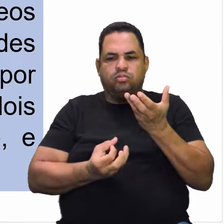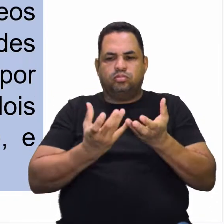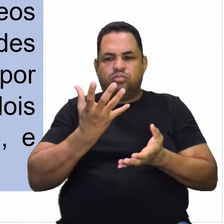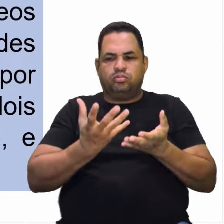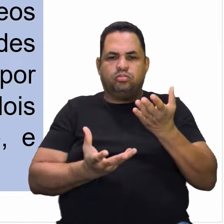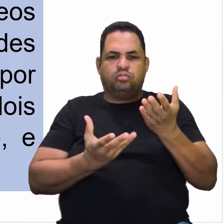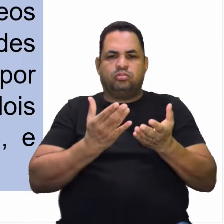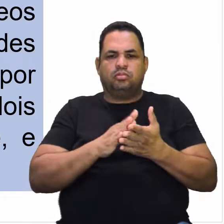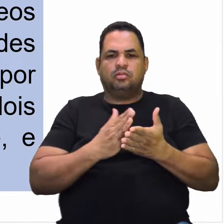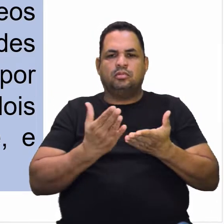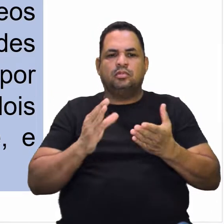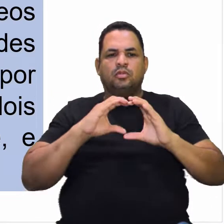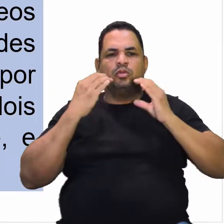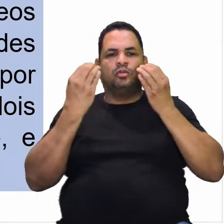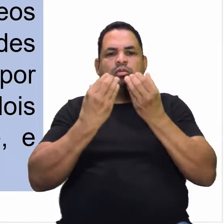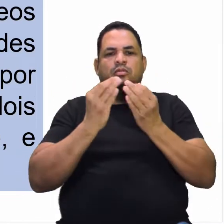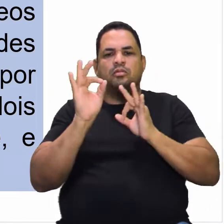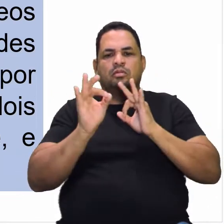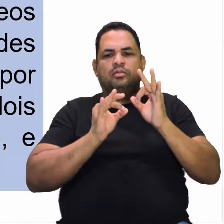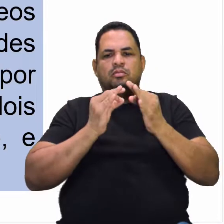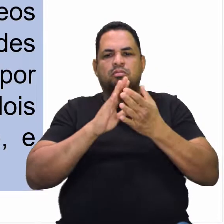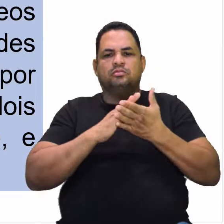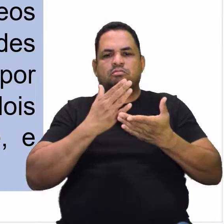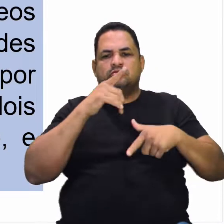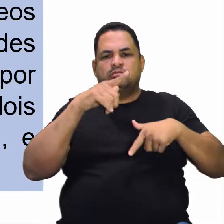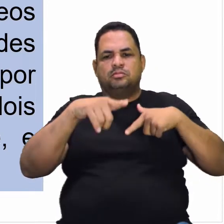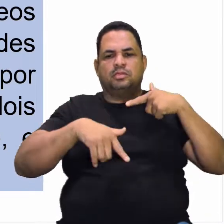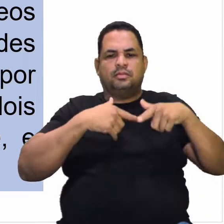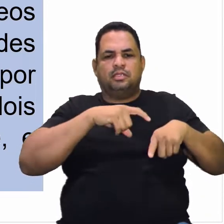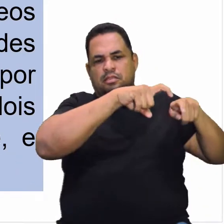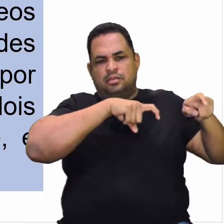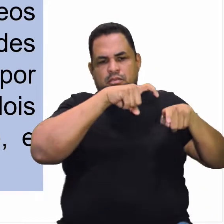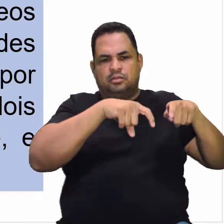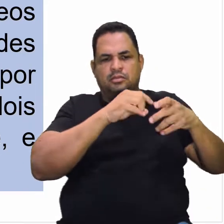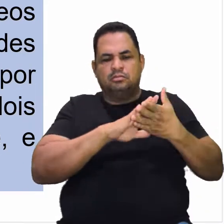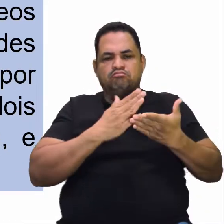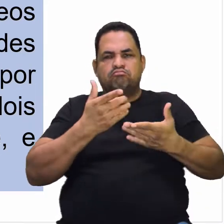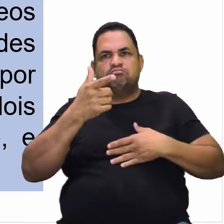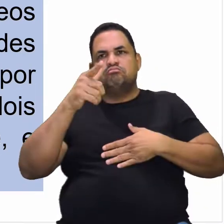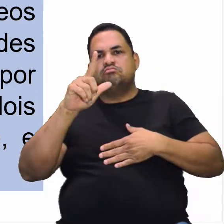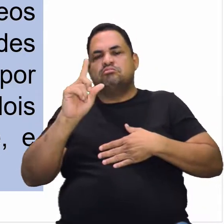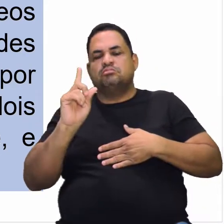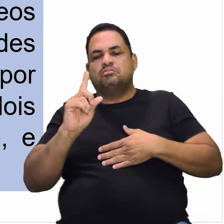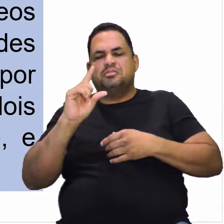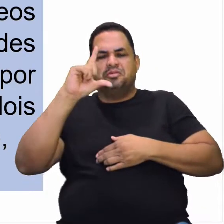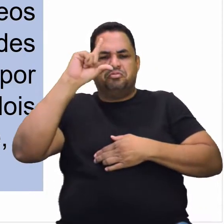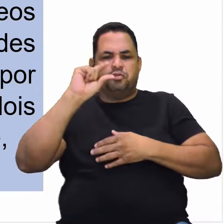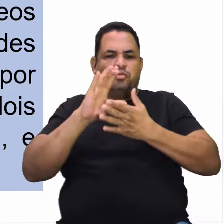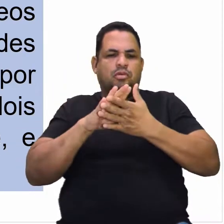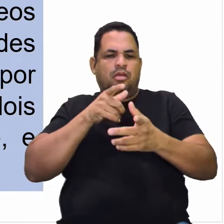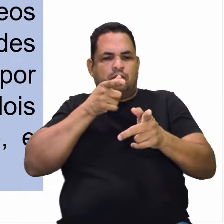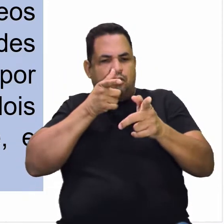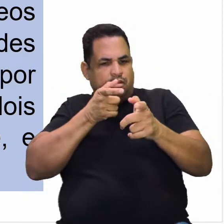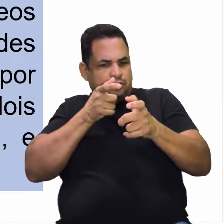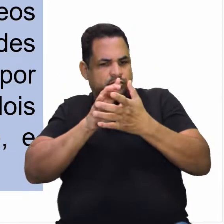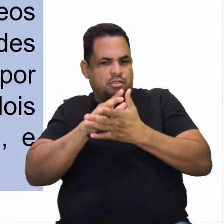as comunidades passaram a se dedicar mais à agricultura do que à caça e à pesca.